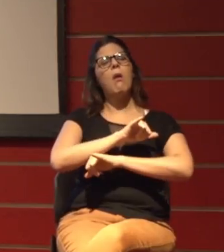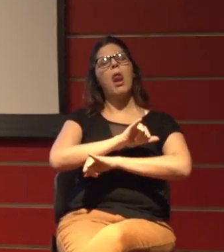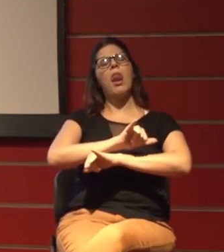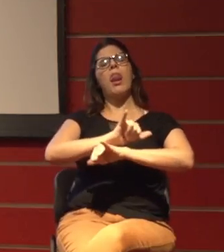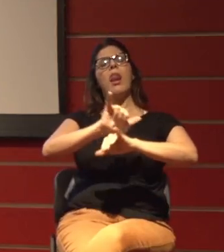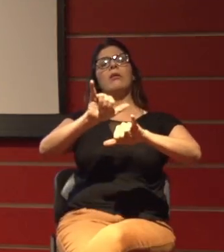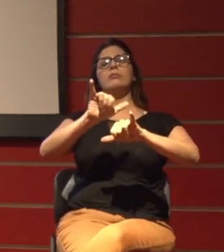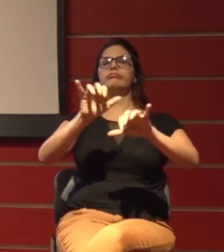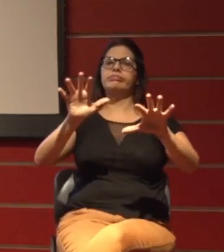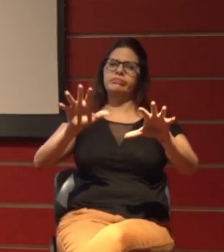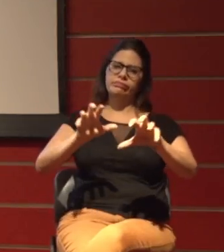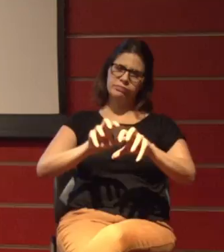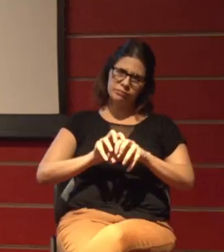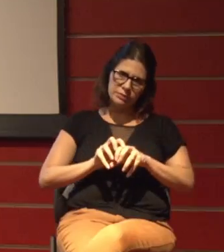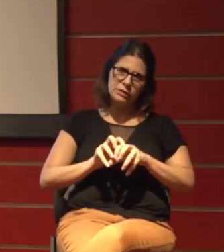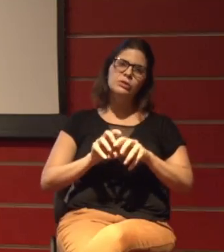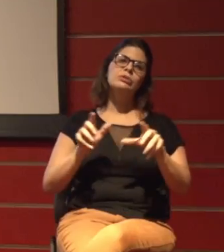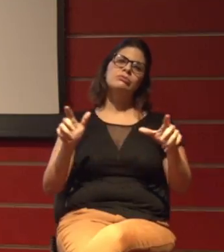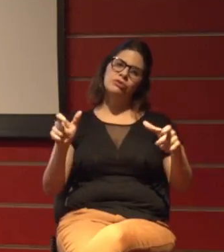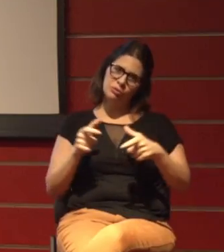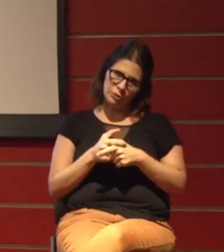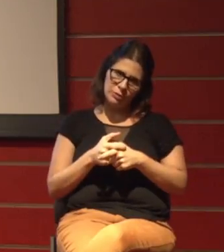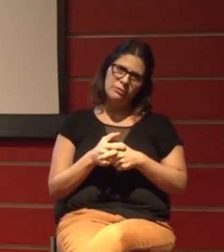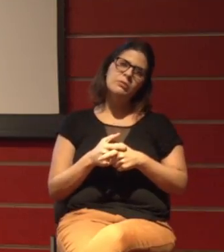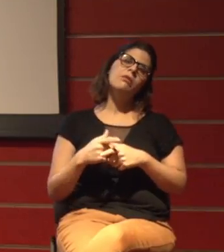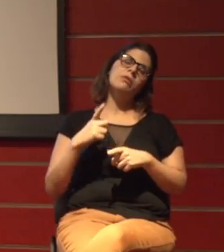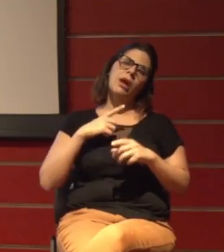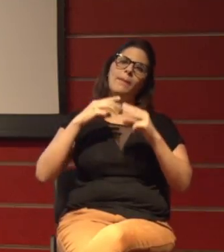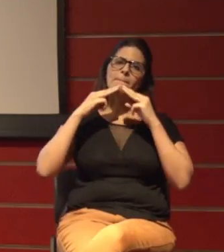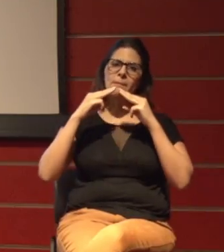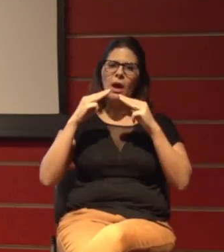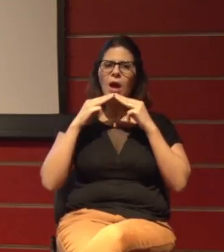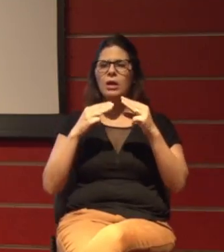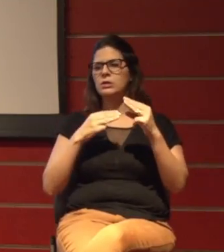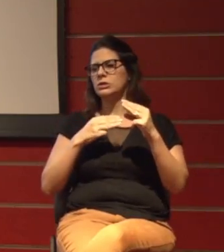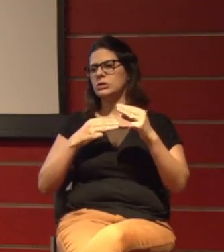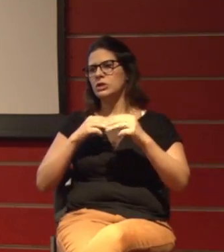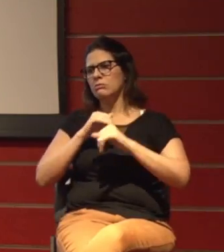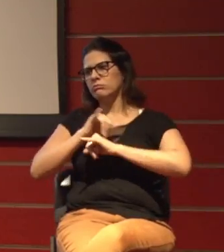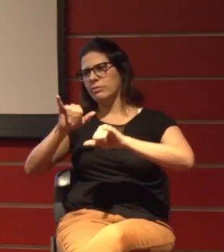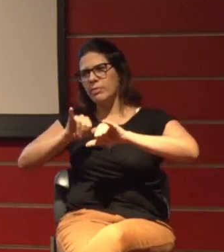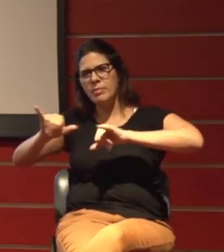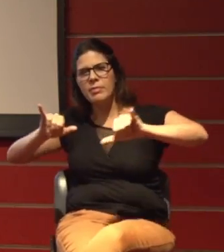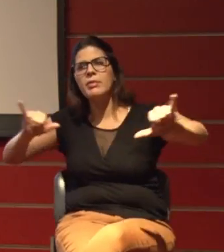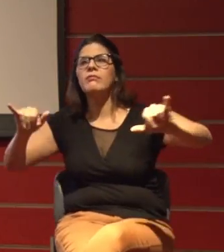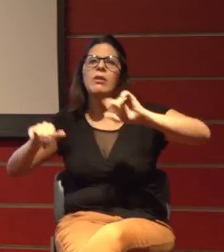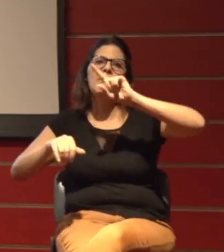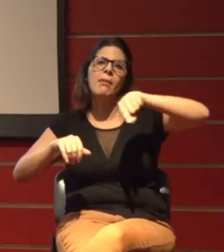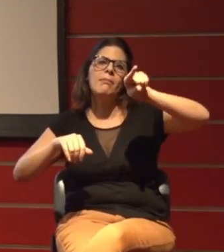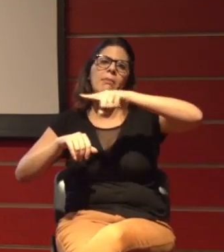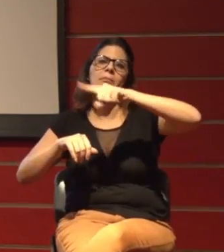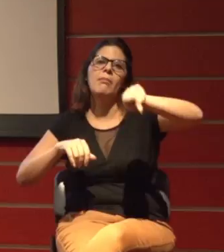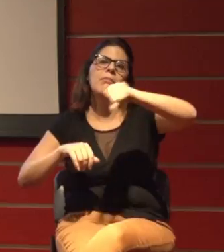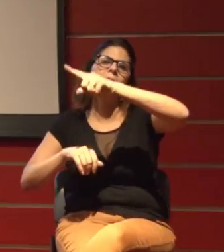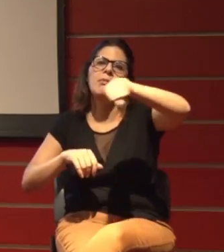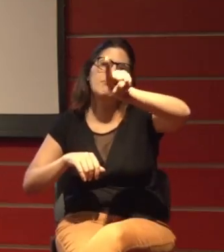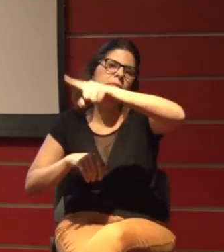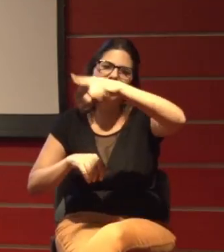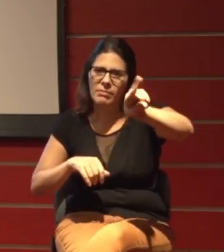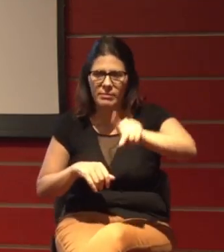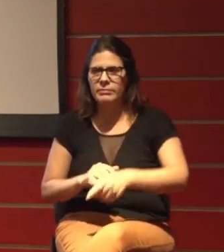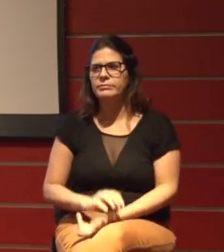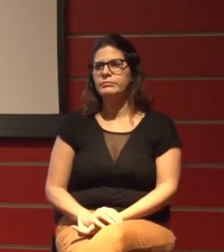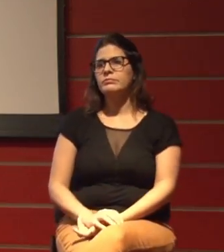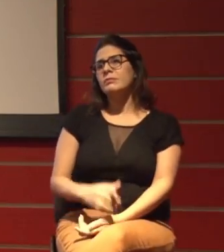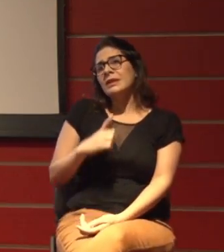fora dele porque você tem toda uma campanha de marketing de distribuição que é cancelada assim T triste gente